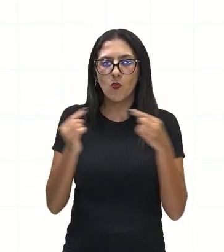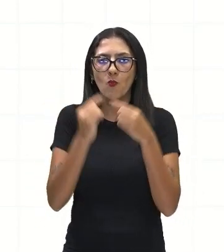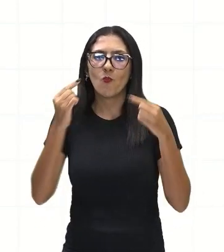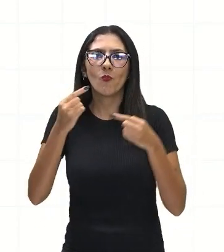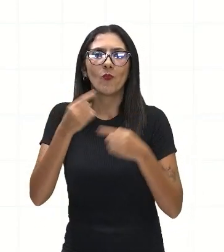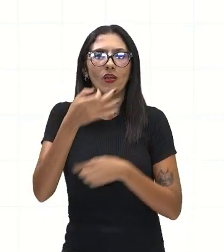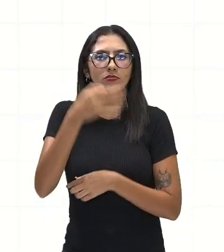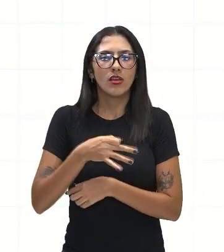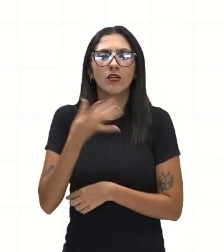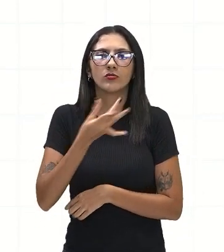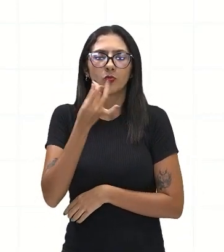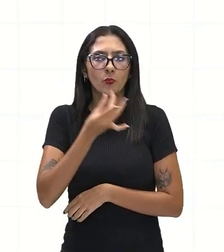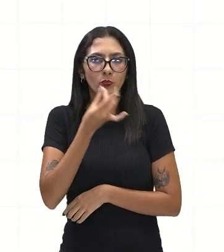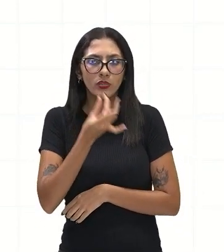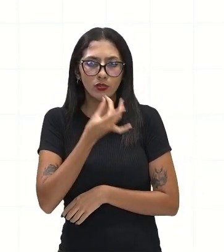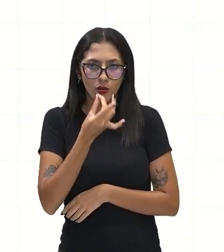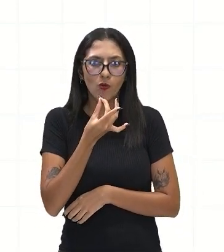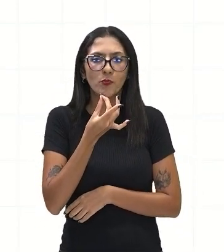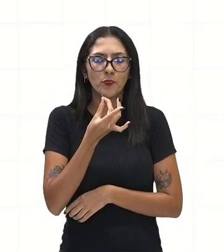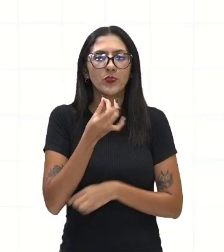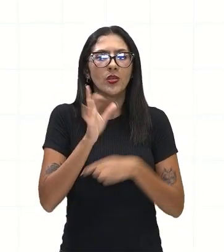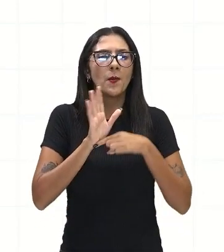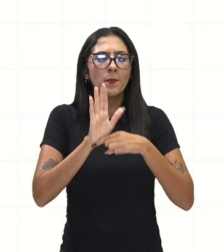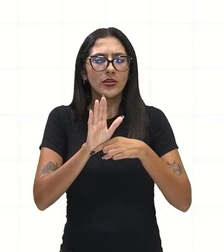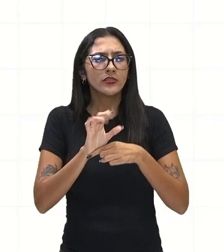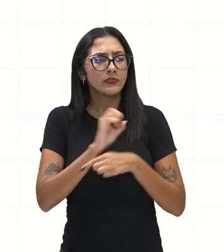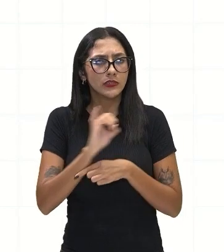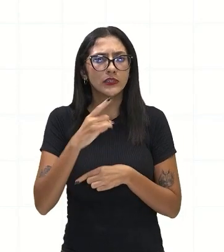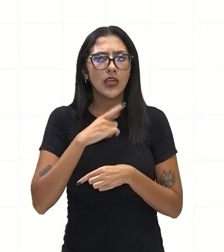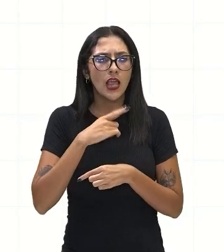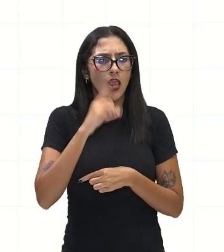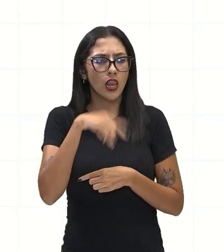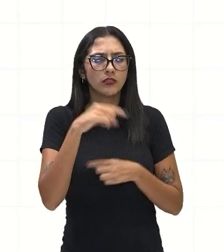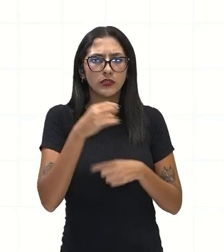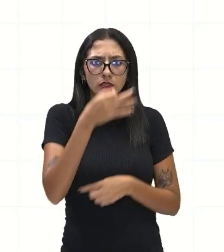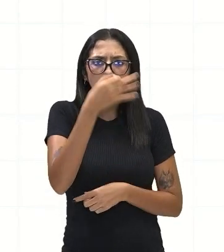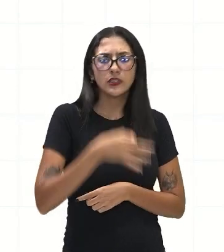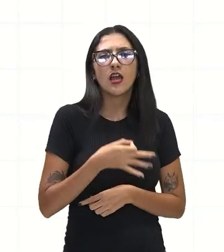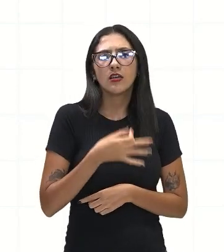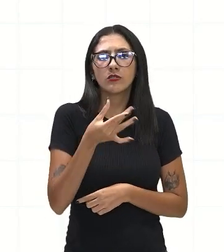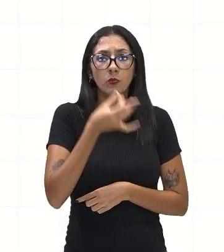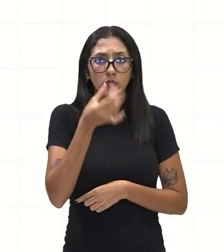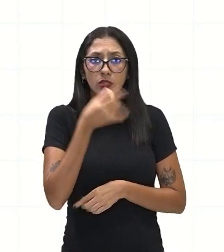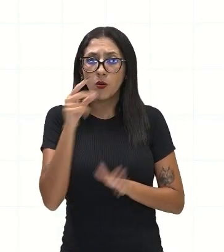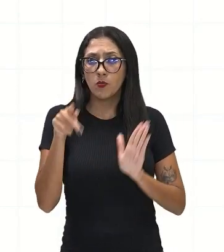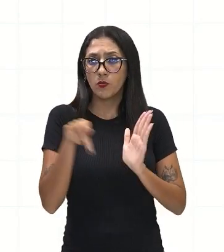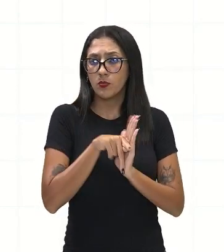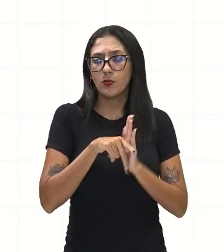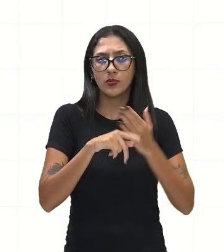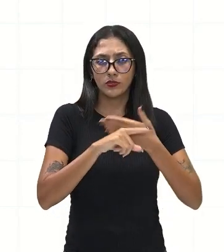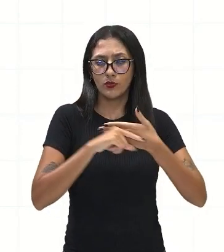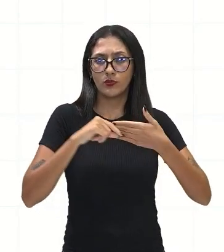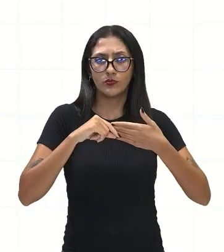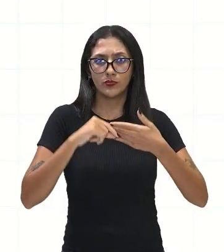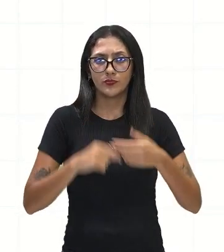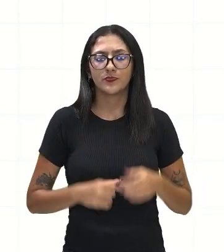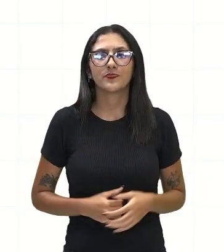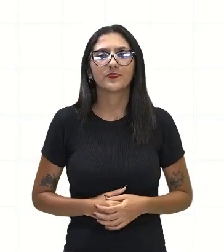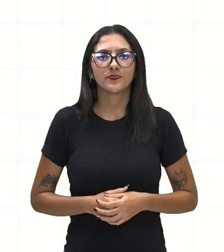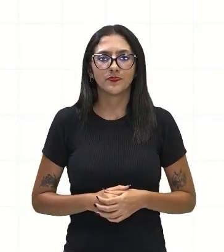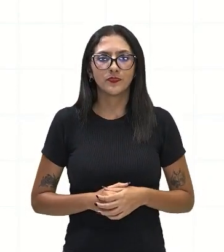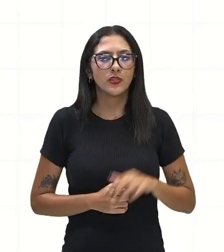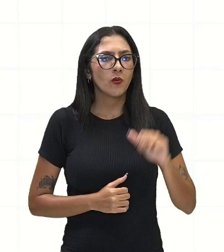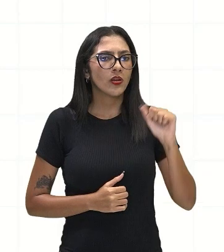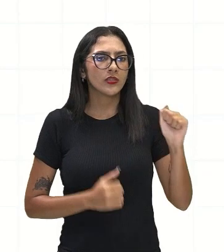e apontar se é esta que identifica a opinião da autora, no texto que nós lemos. Então, letra A